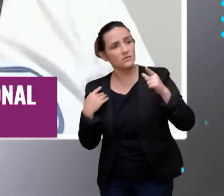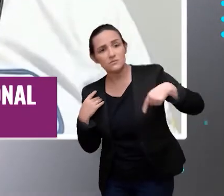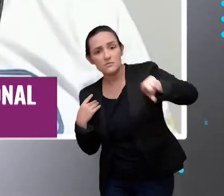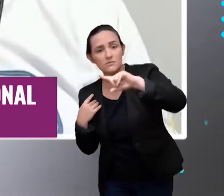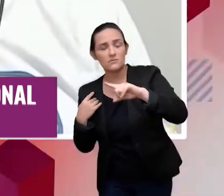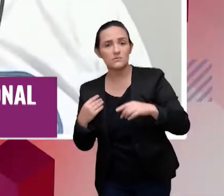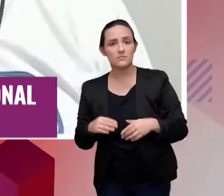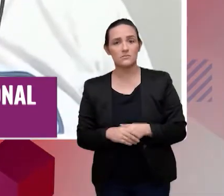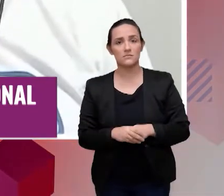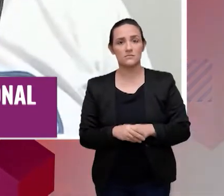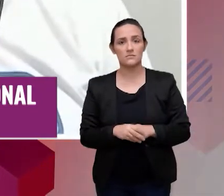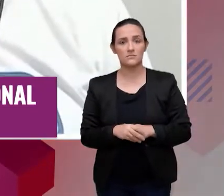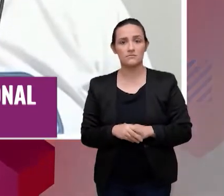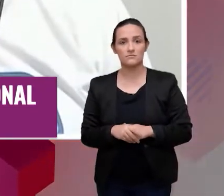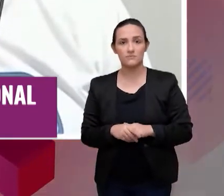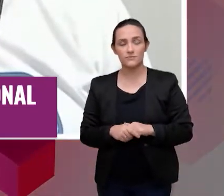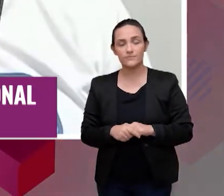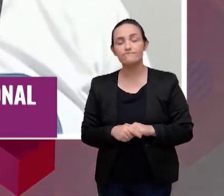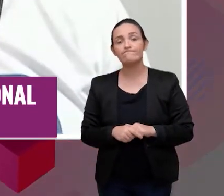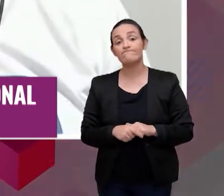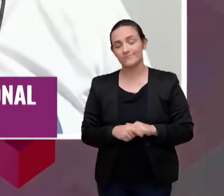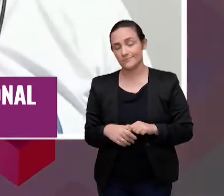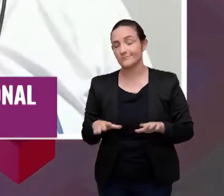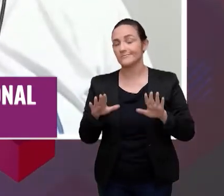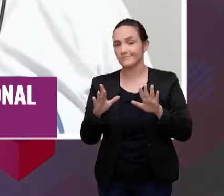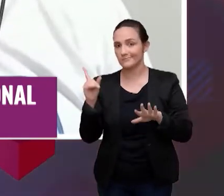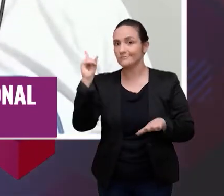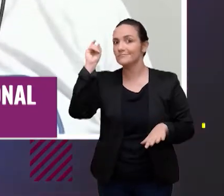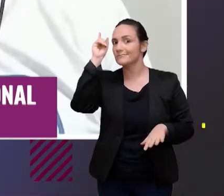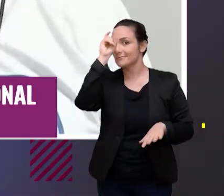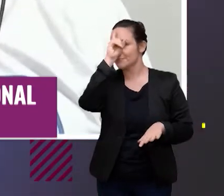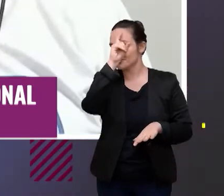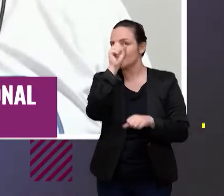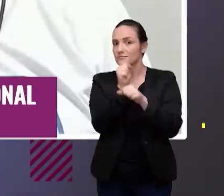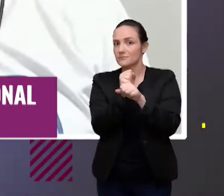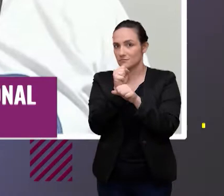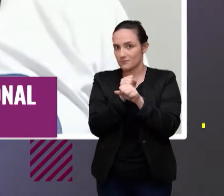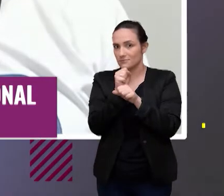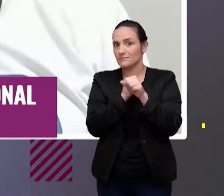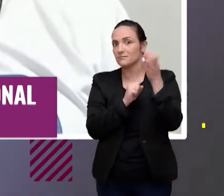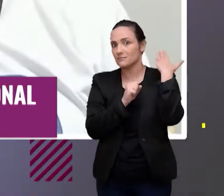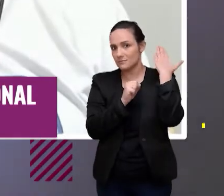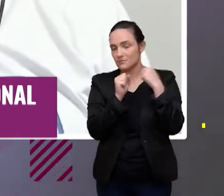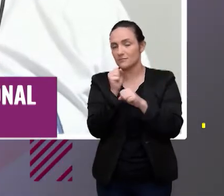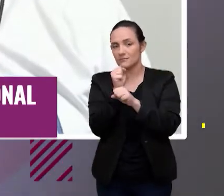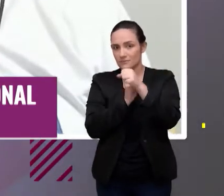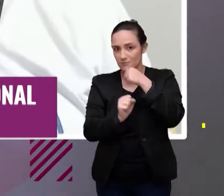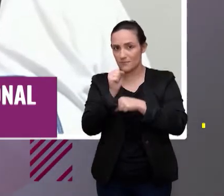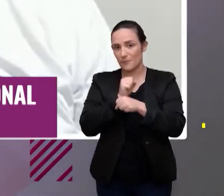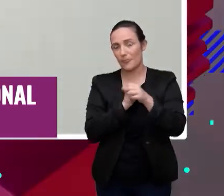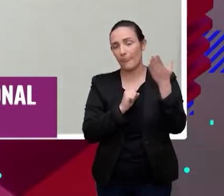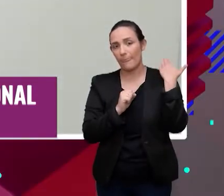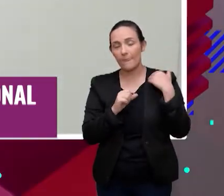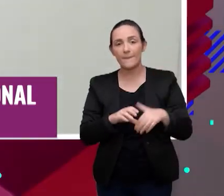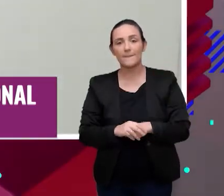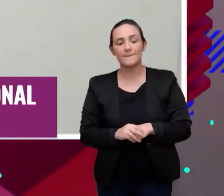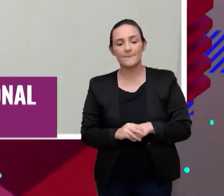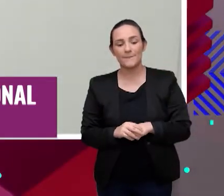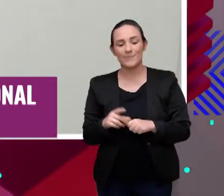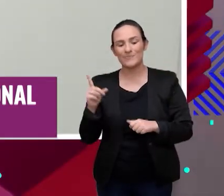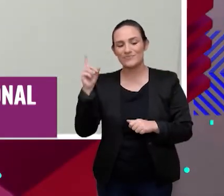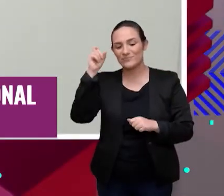Foi uma dificuldade muito grande anos atrás. Era muito difícil a gente conseguir pessoas